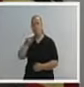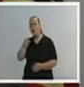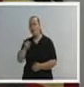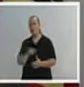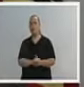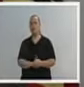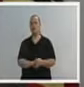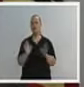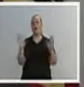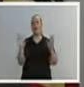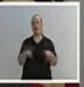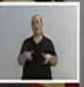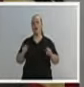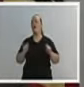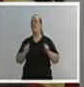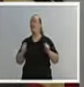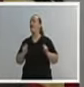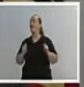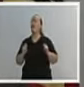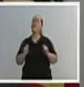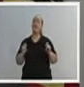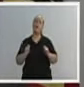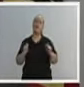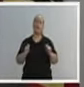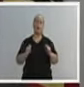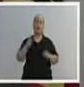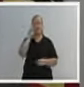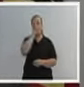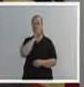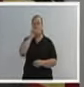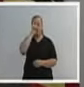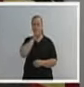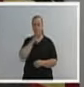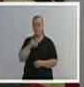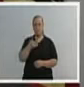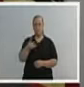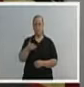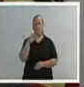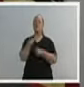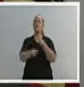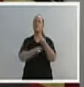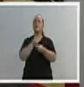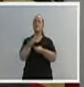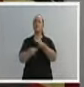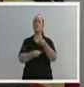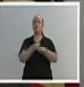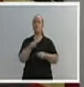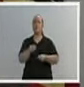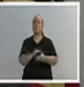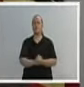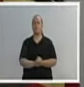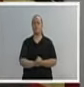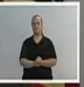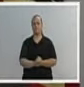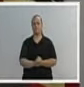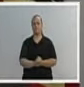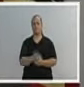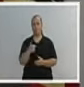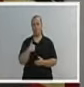de molho, porque no último domingo viram como as manifestações aconteceram na rua. Sou contrário.